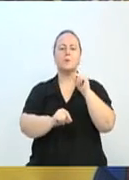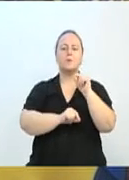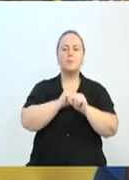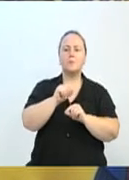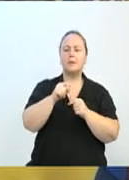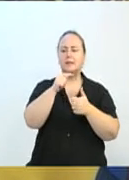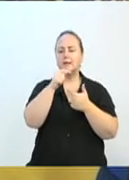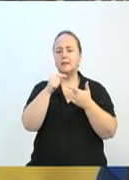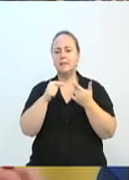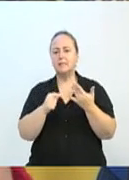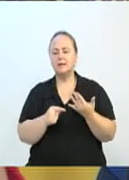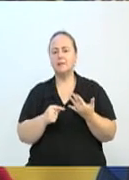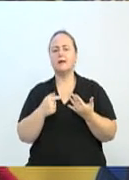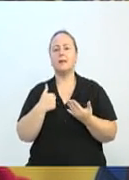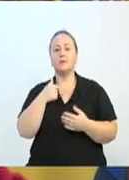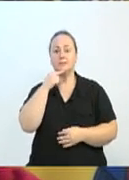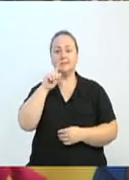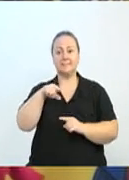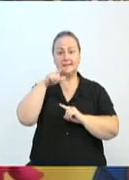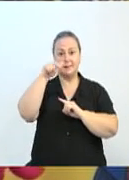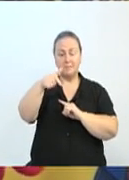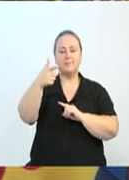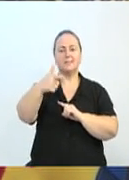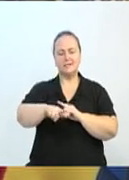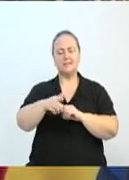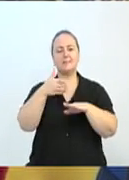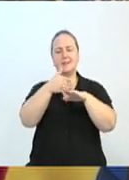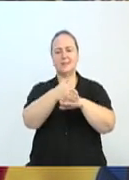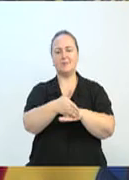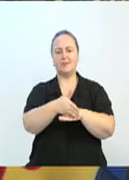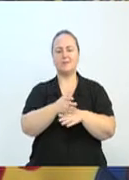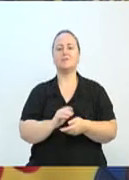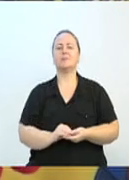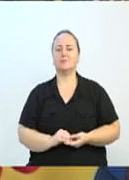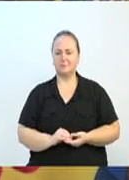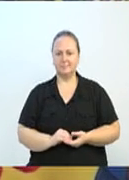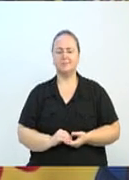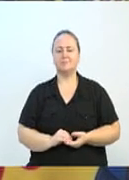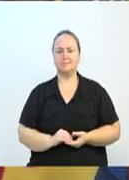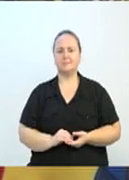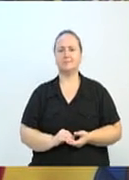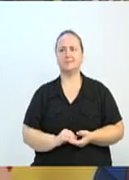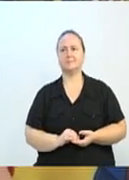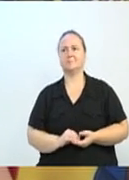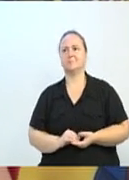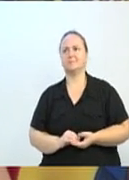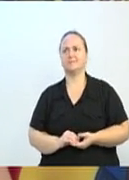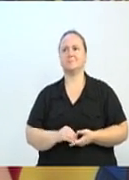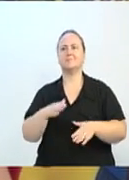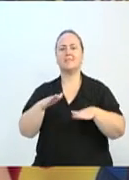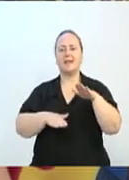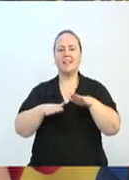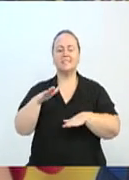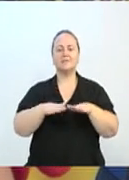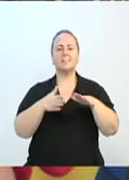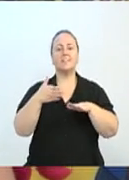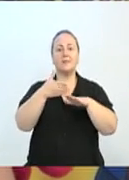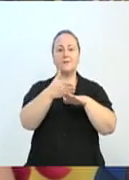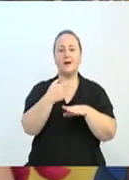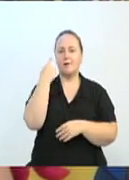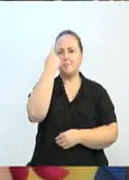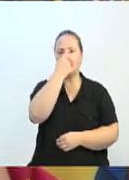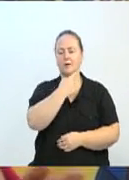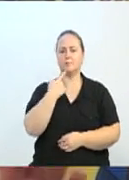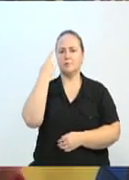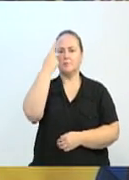inclusive vão fazer em duas etapas semana que vem estou voltando para mais solicitações Às vezes a gente sai né uma hora e meia